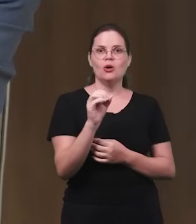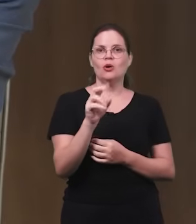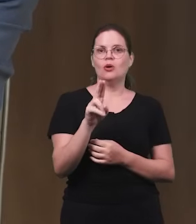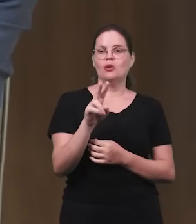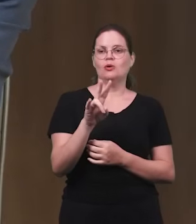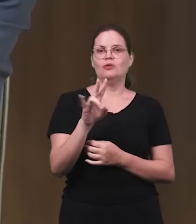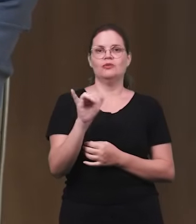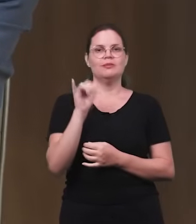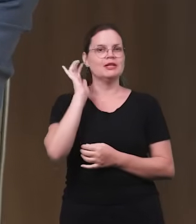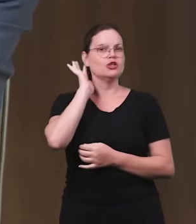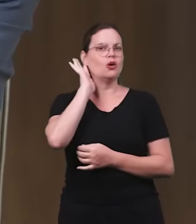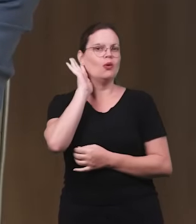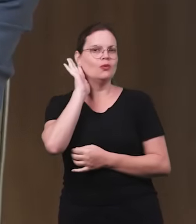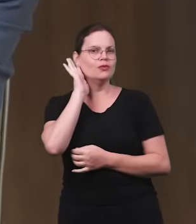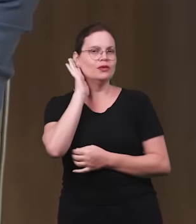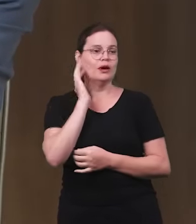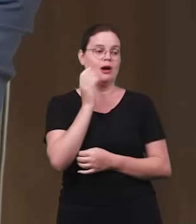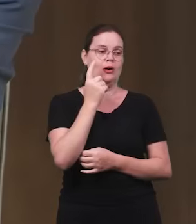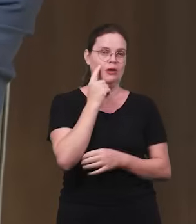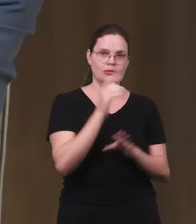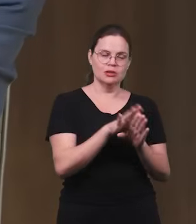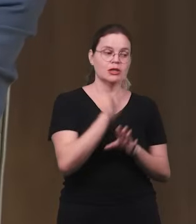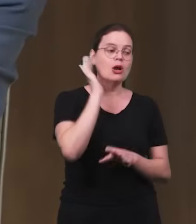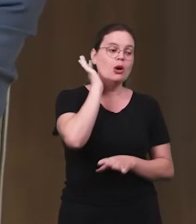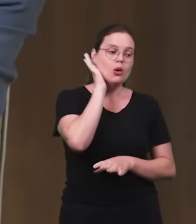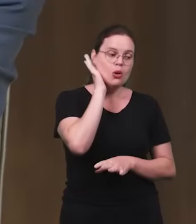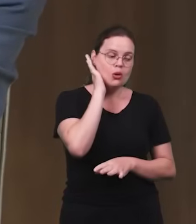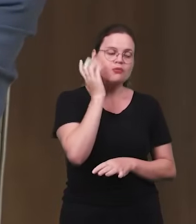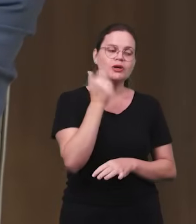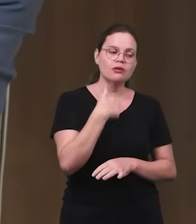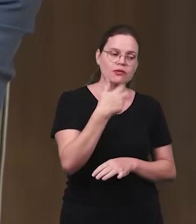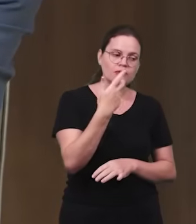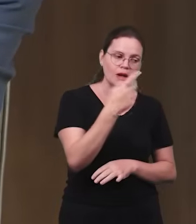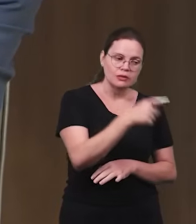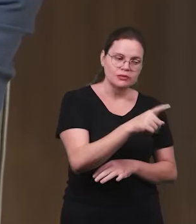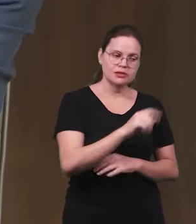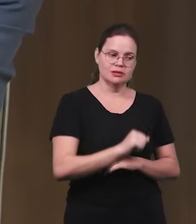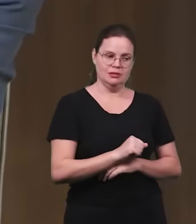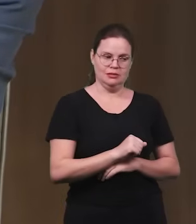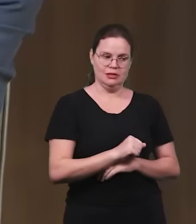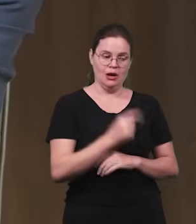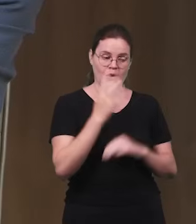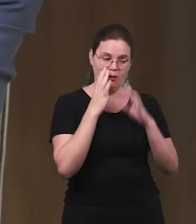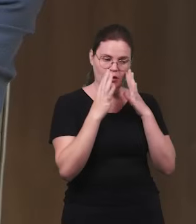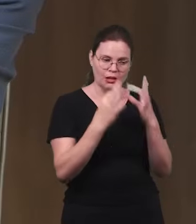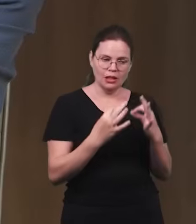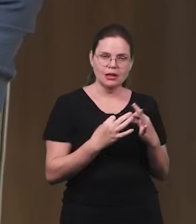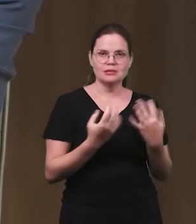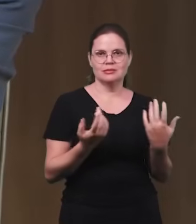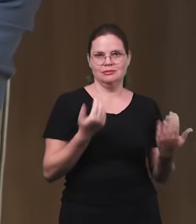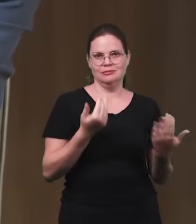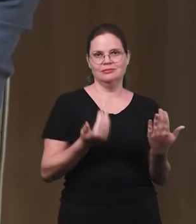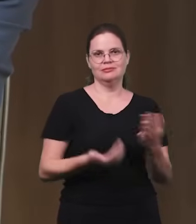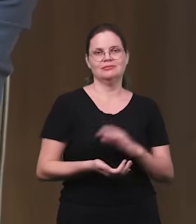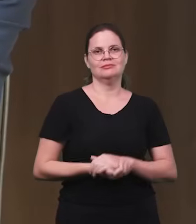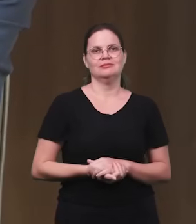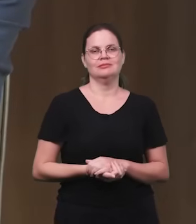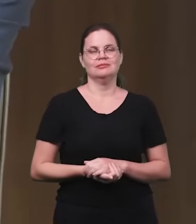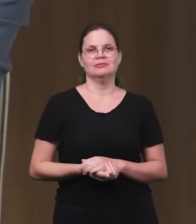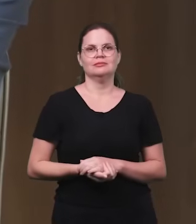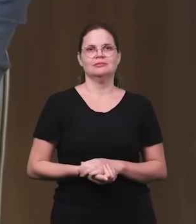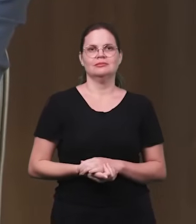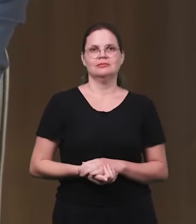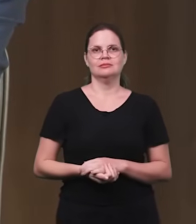quase um conselho. Crianças, ouçam. Ouçam o que eu tenho a dizer do Senhor para vocês. Então,